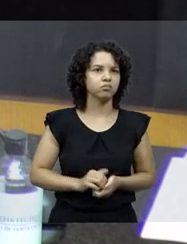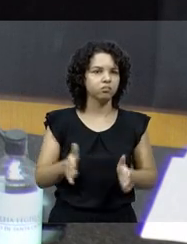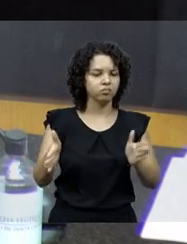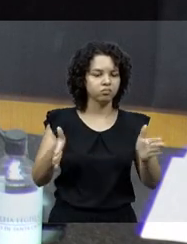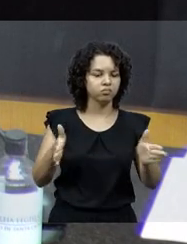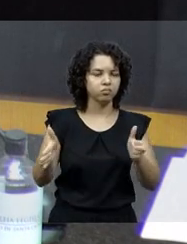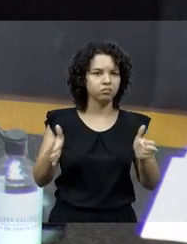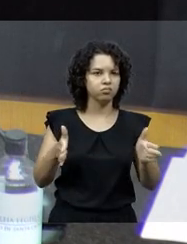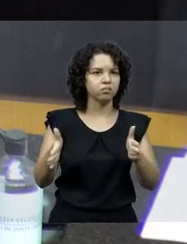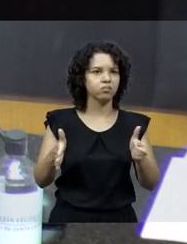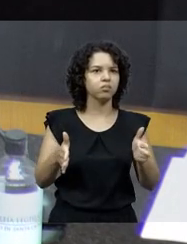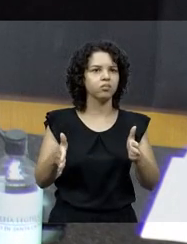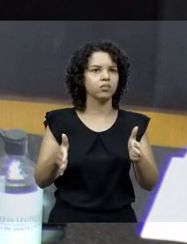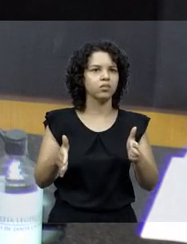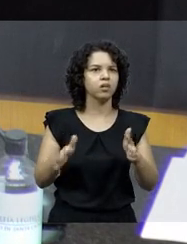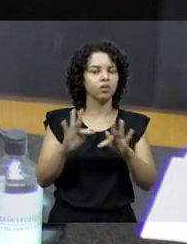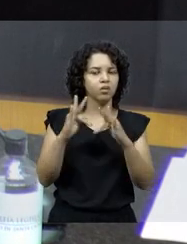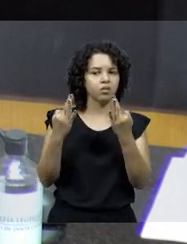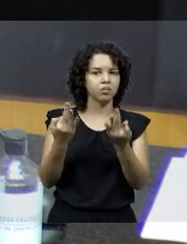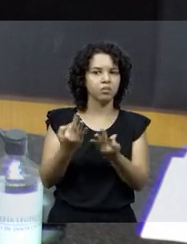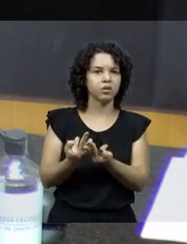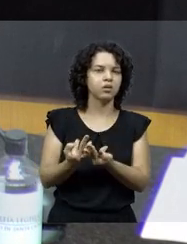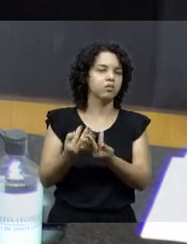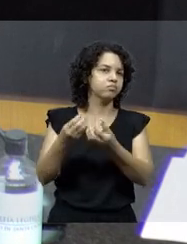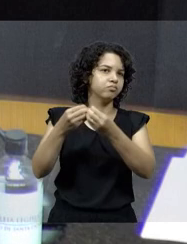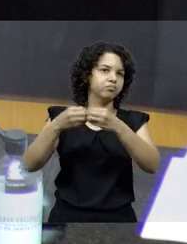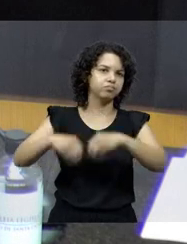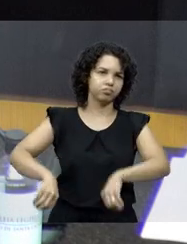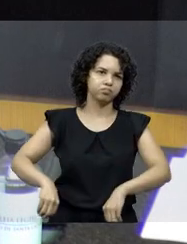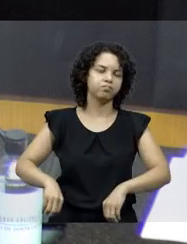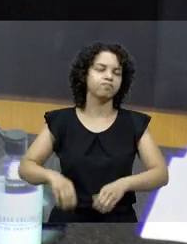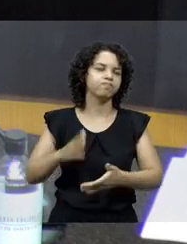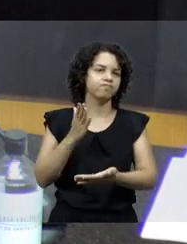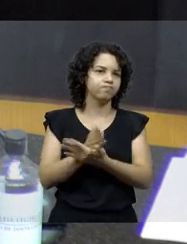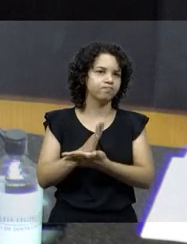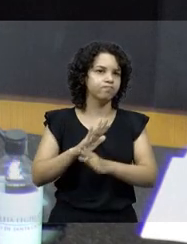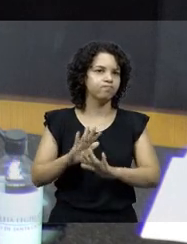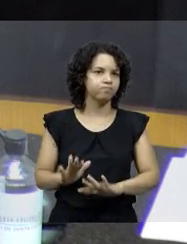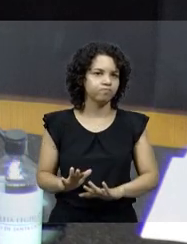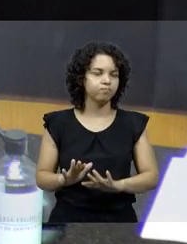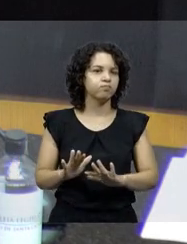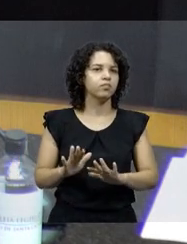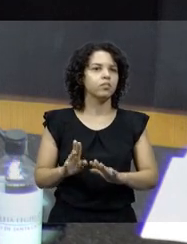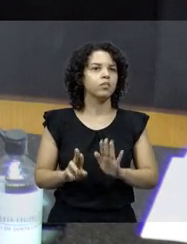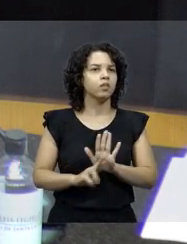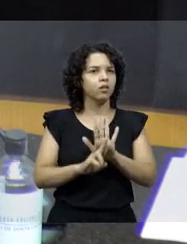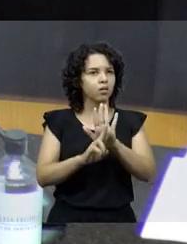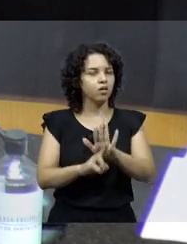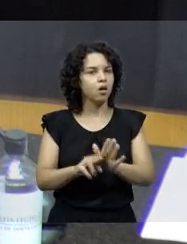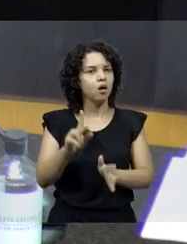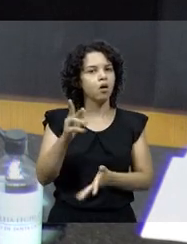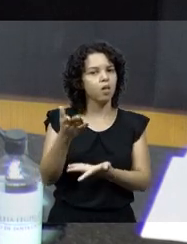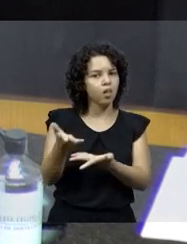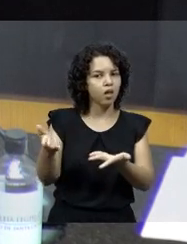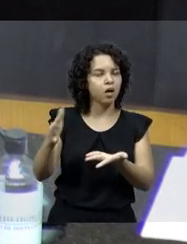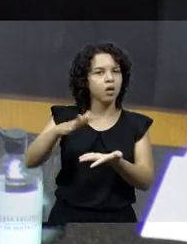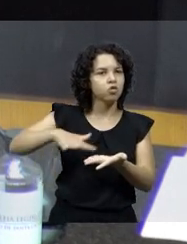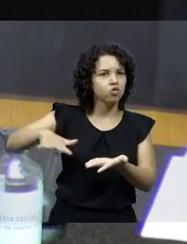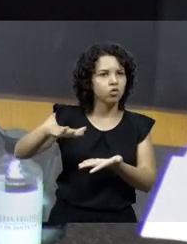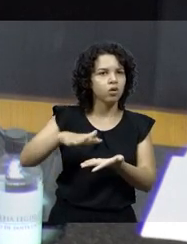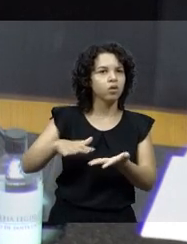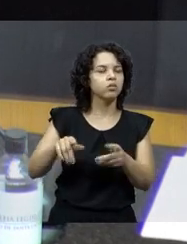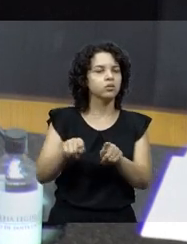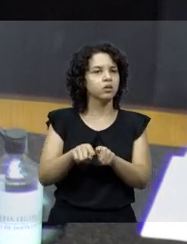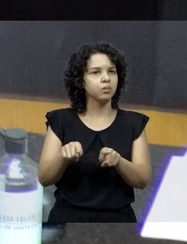temporária e acaba com uma família. Então, em nome da Ponta das Canas, em nome do Luiz Fernando, que faleceu, em nome do